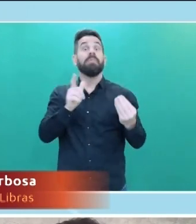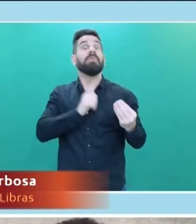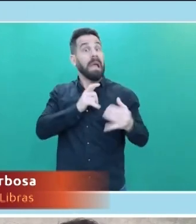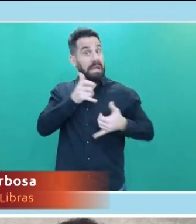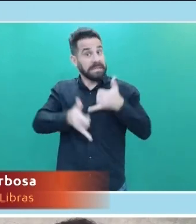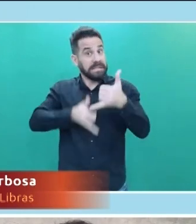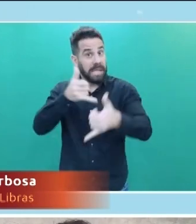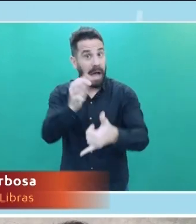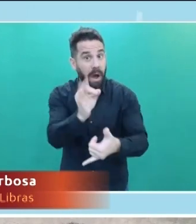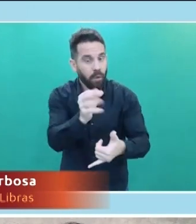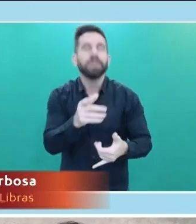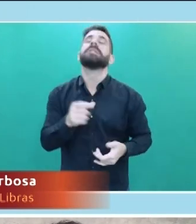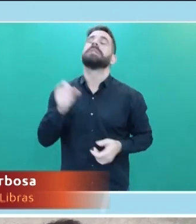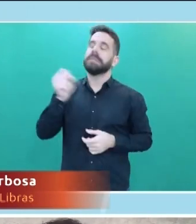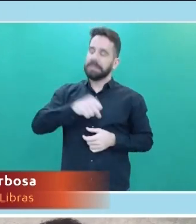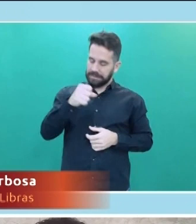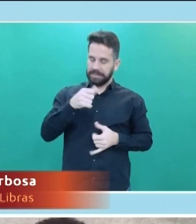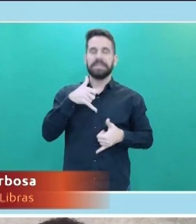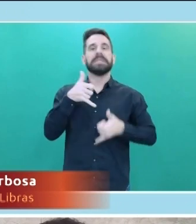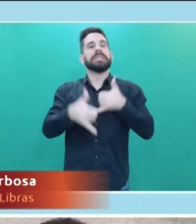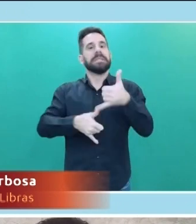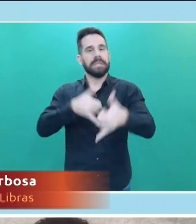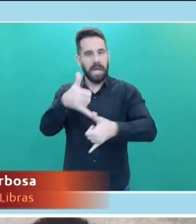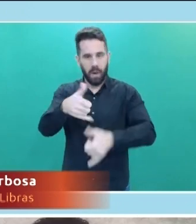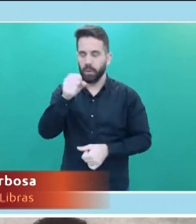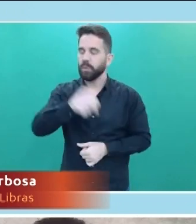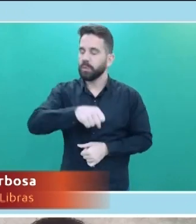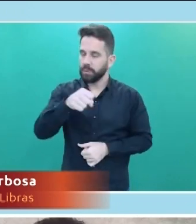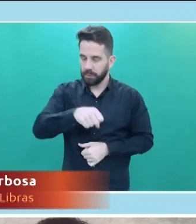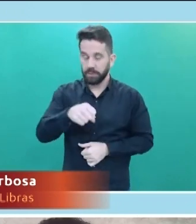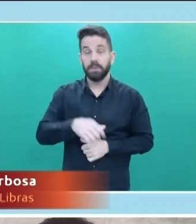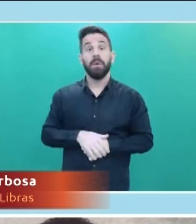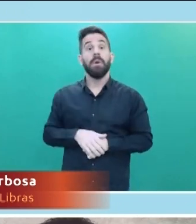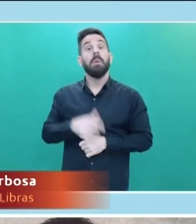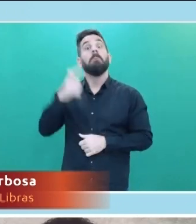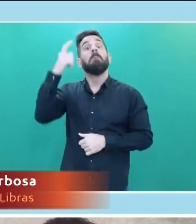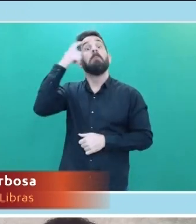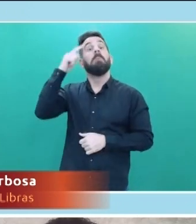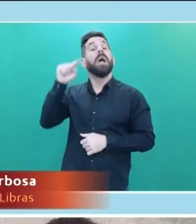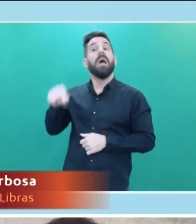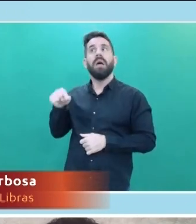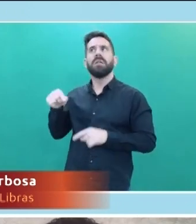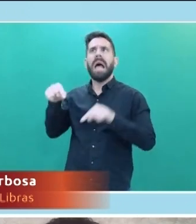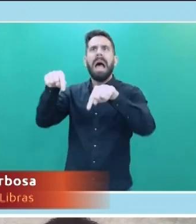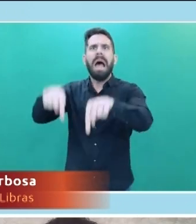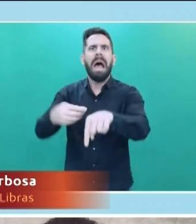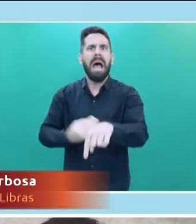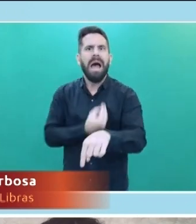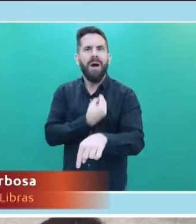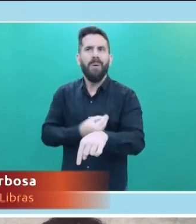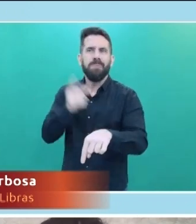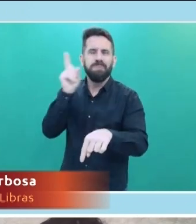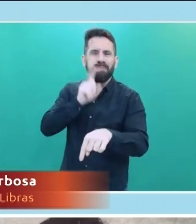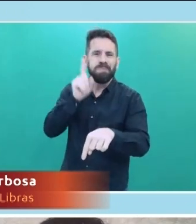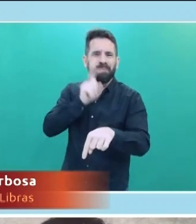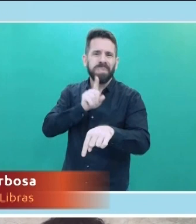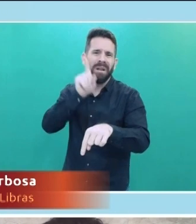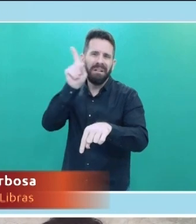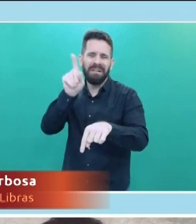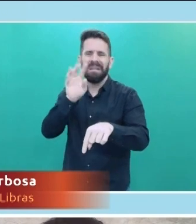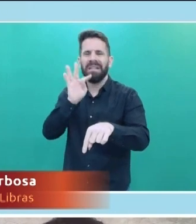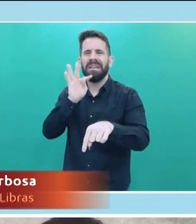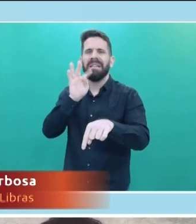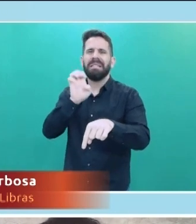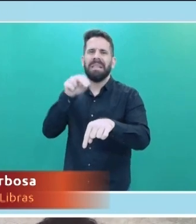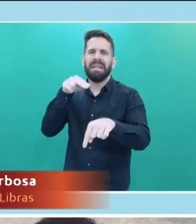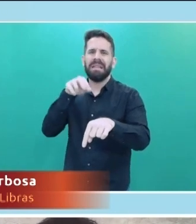Tem o salto, sim. Luís XIV. Então, talvez ele seria lido no Tennessee, estado dos Estados